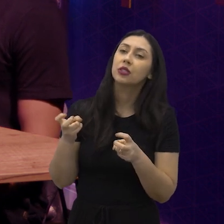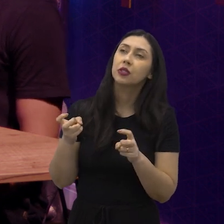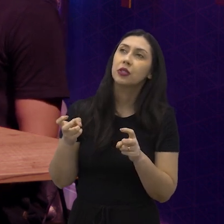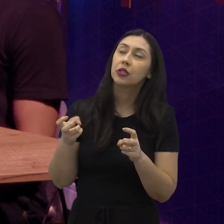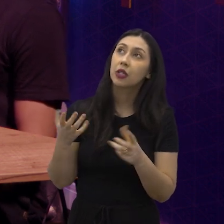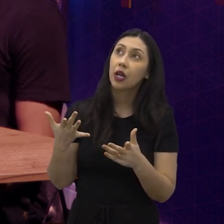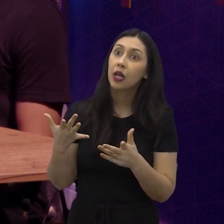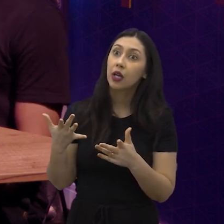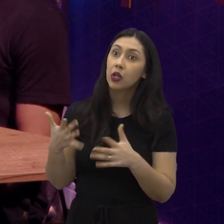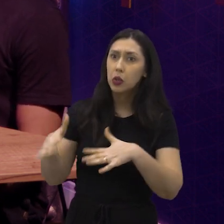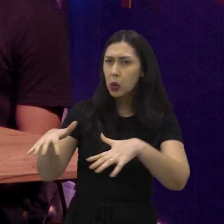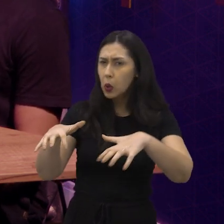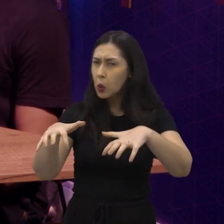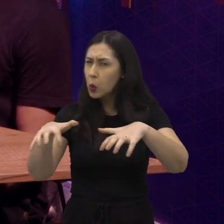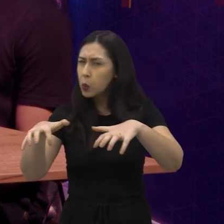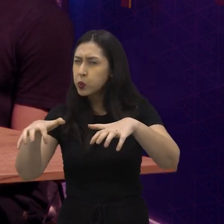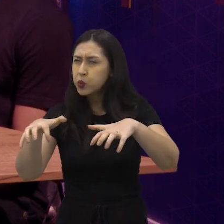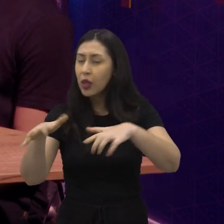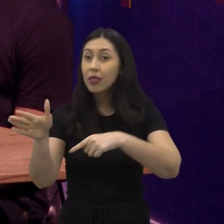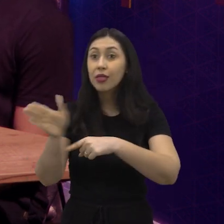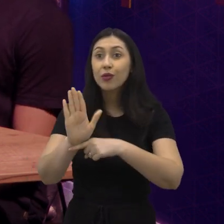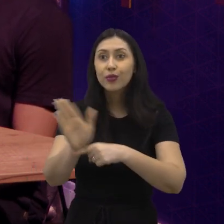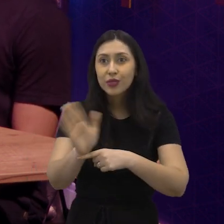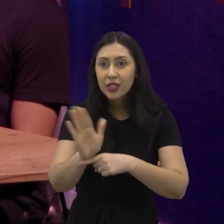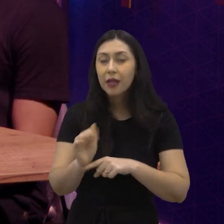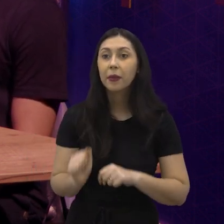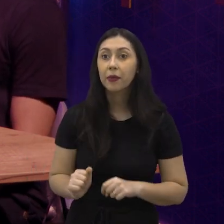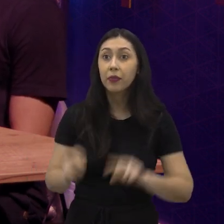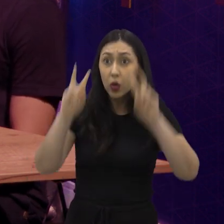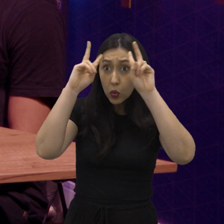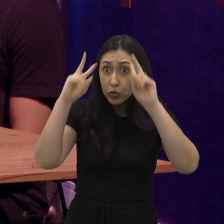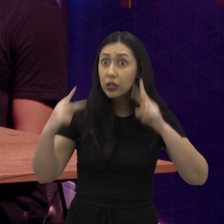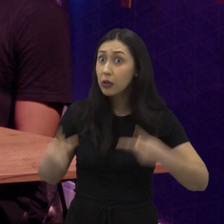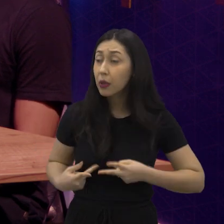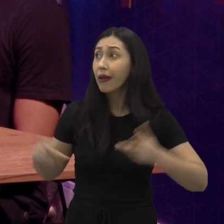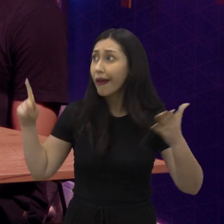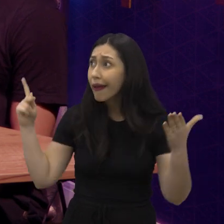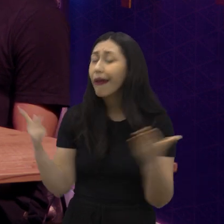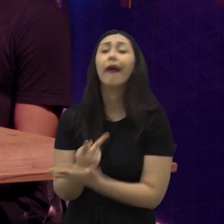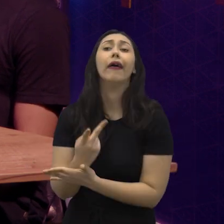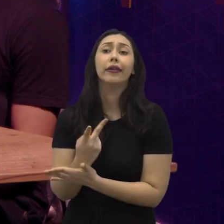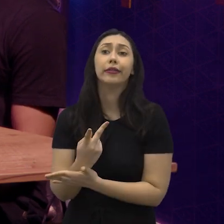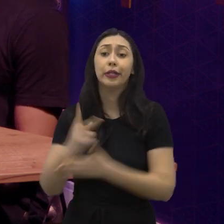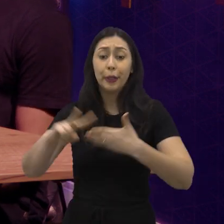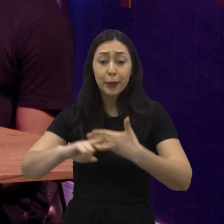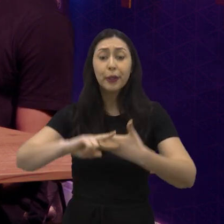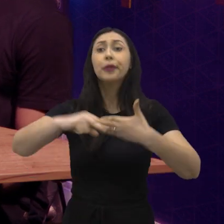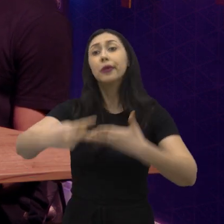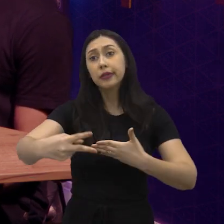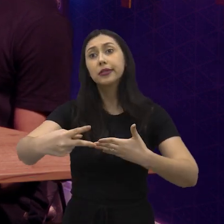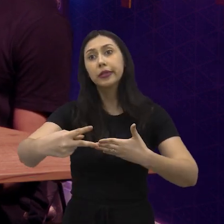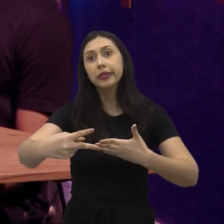nos gêneros de terror no cinema, né? O ser humano fazendo cagada e por causa